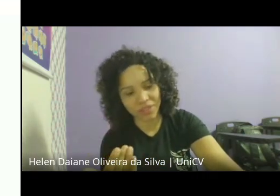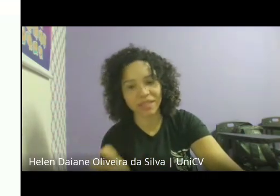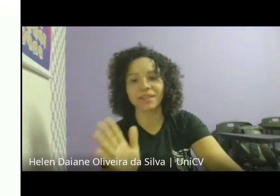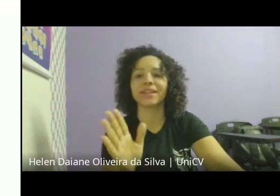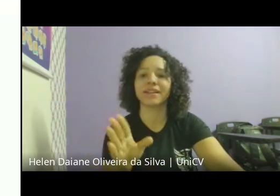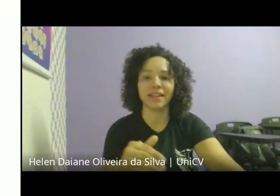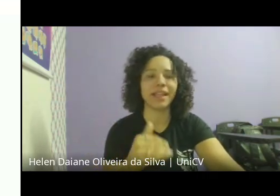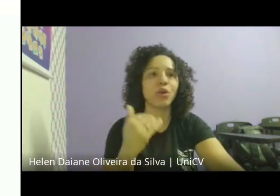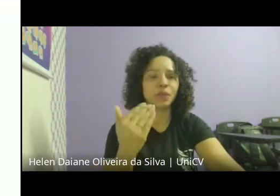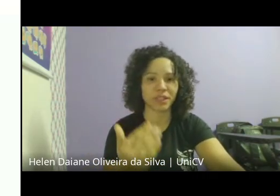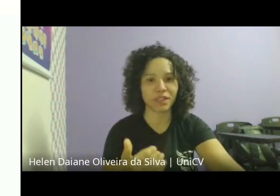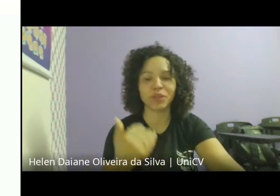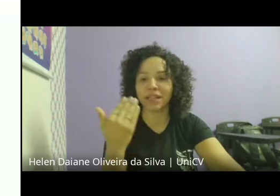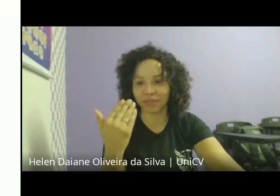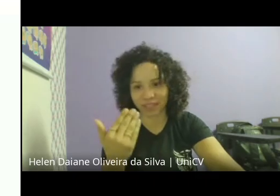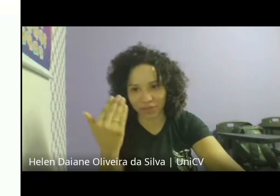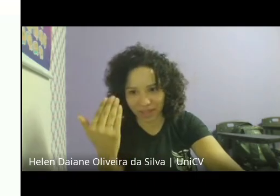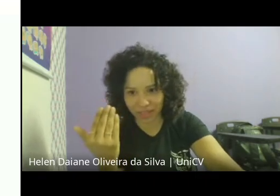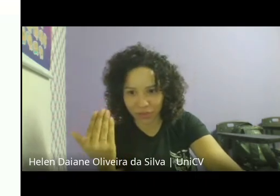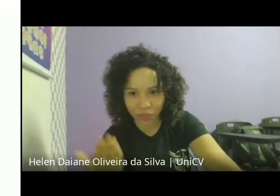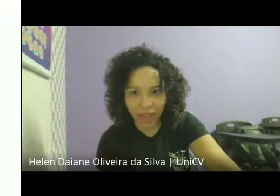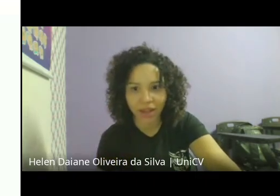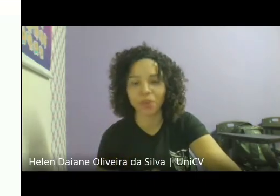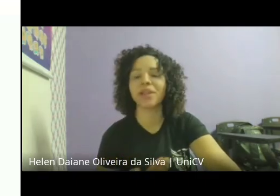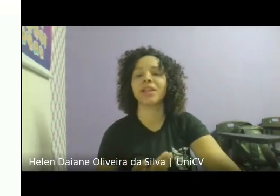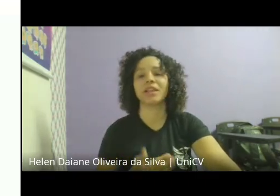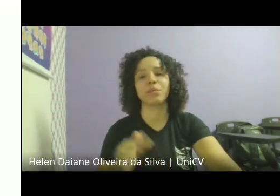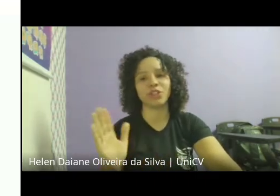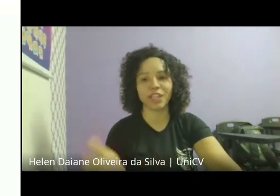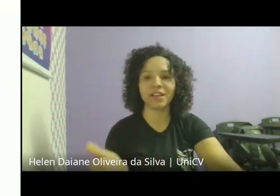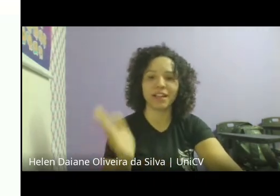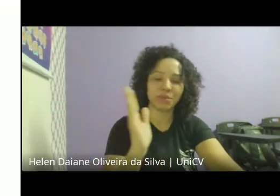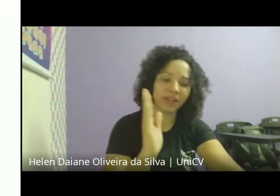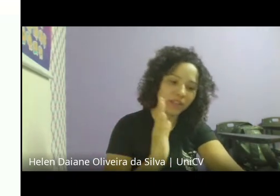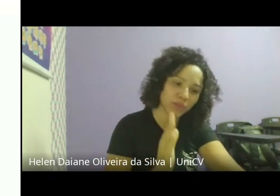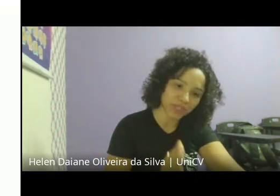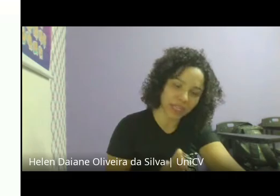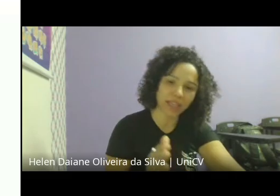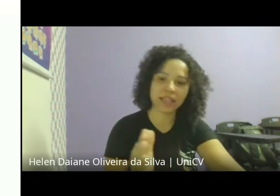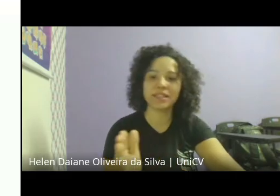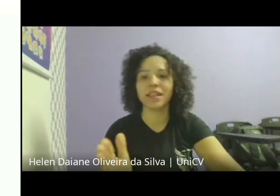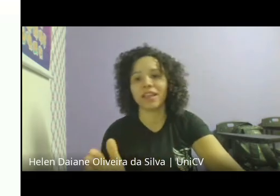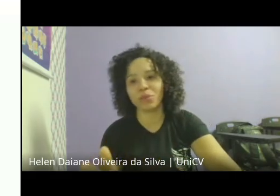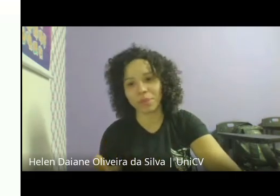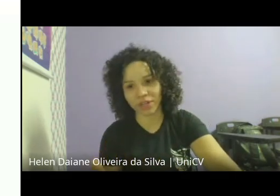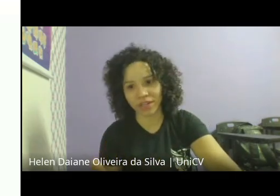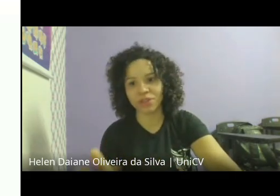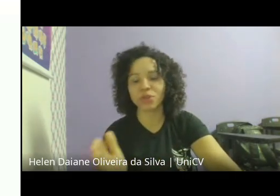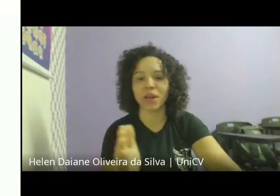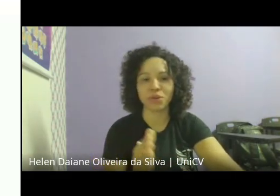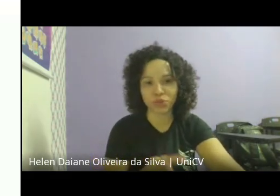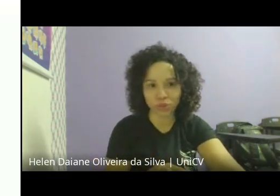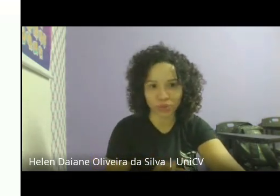falar para vocês, contando que ele não tenha deficiência visual. Pode ter, né, uma surdez e uma